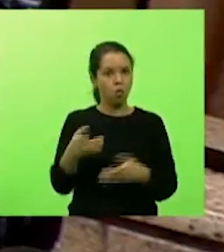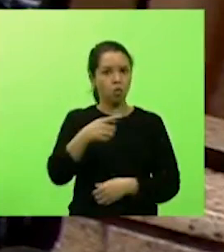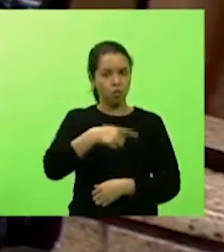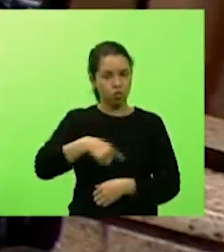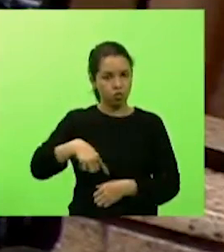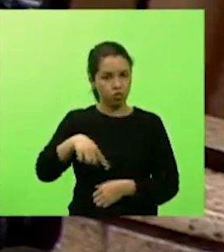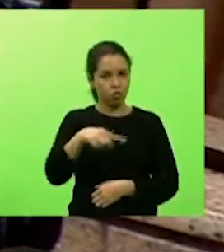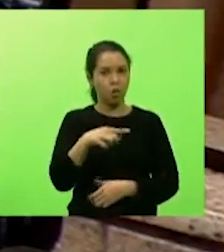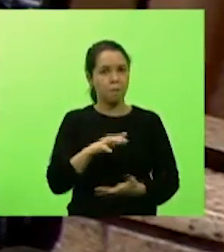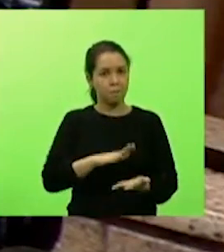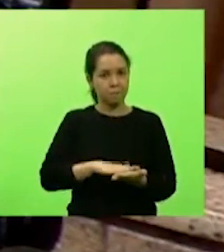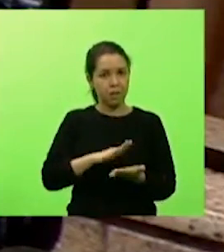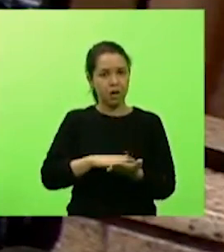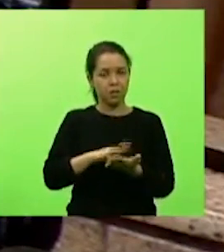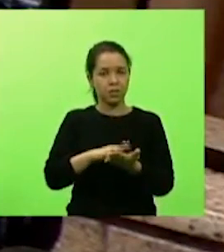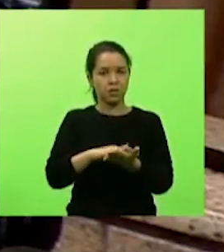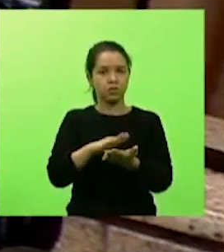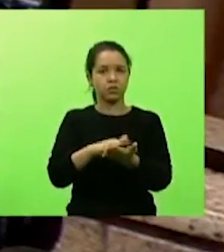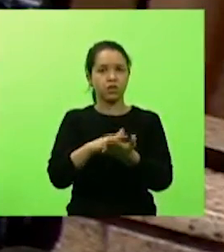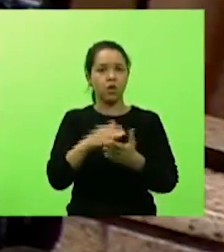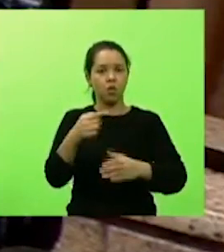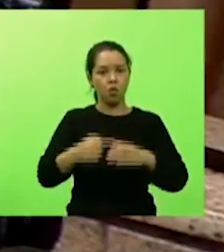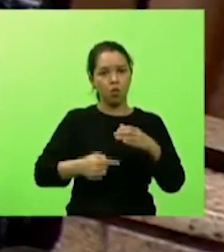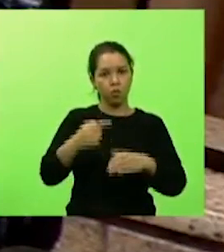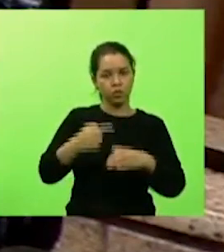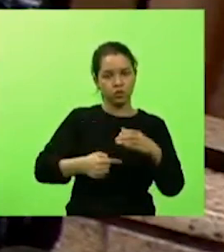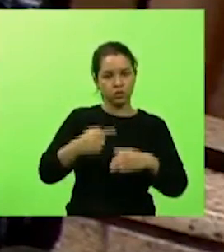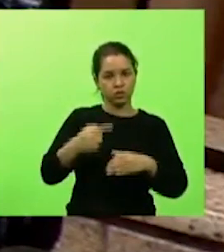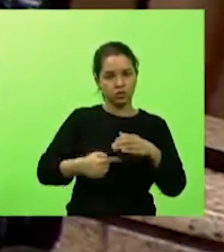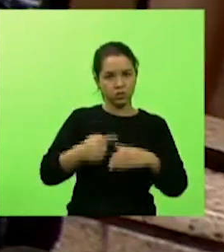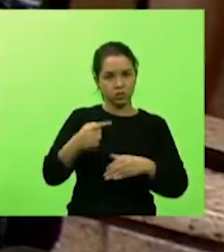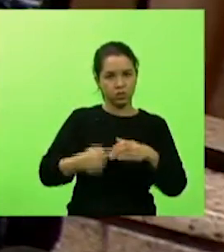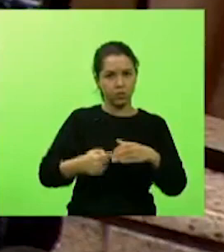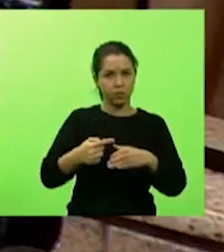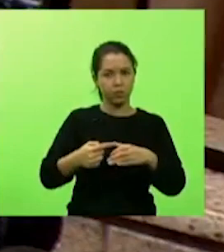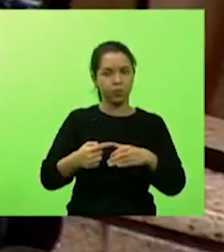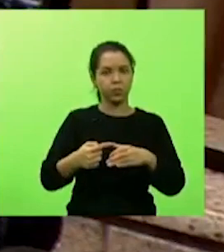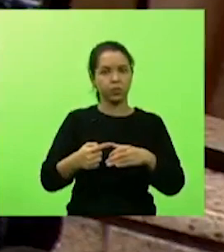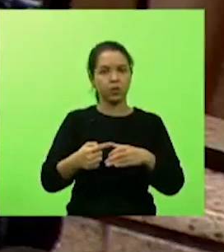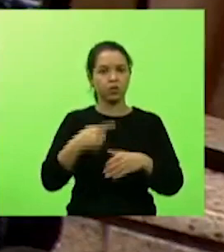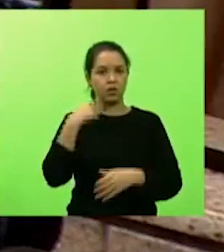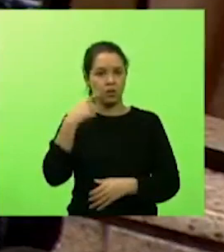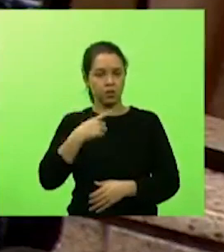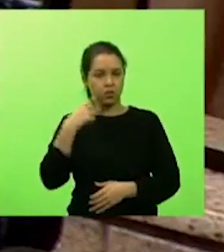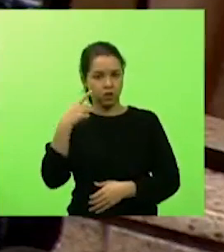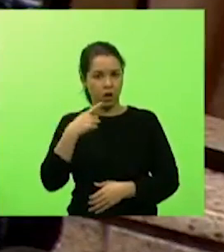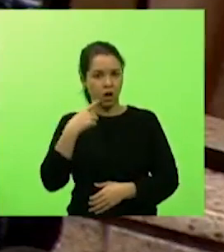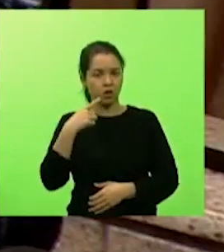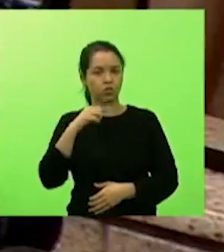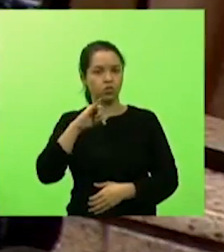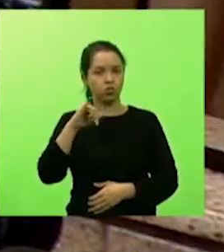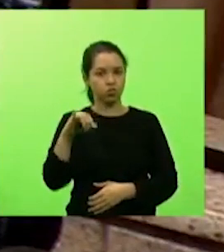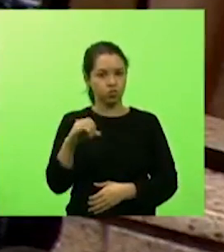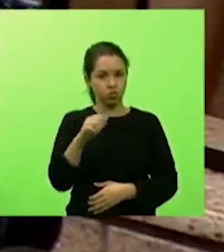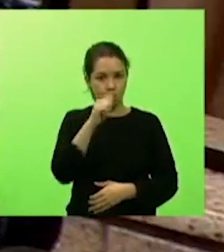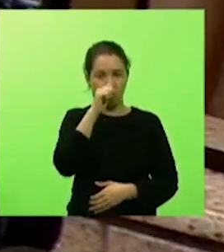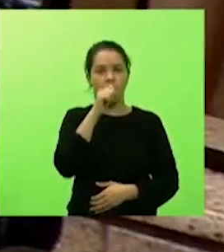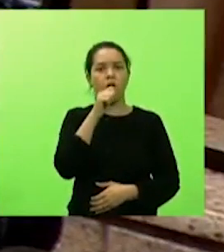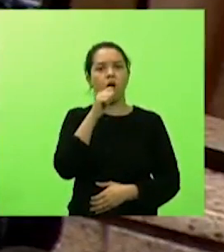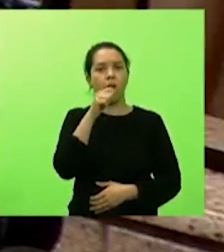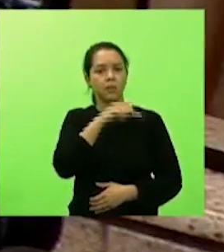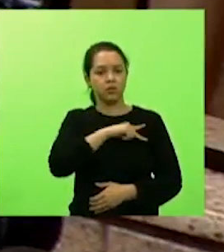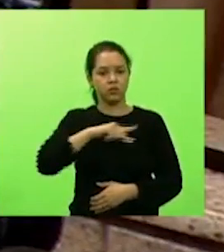eu parabenizo, né, a comissão a qual o deputado João presidiu, o